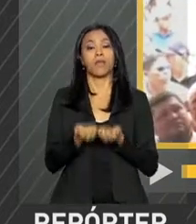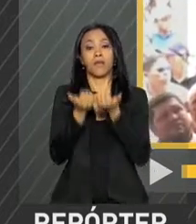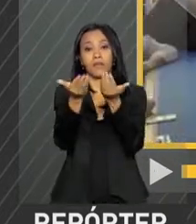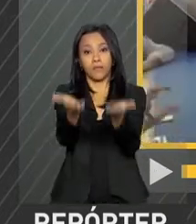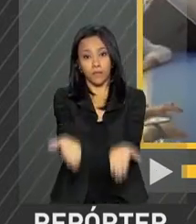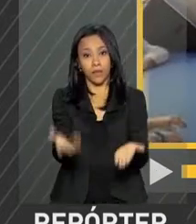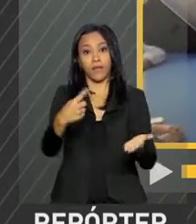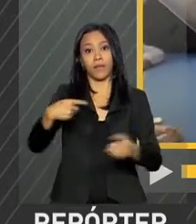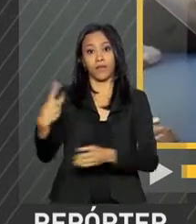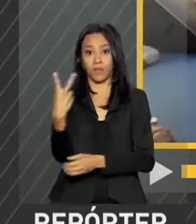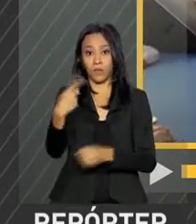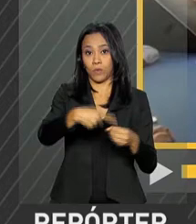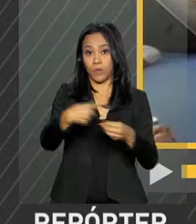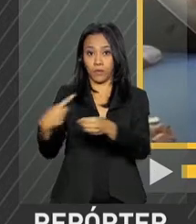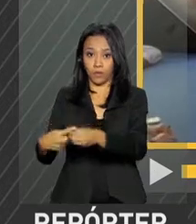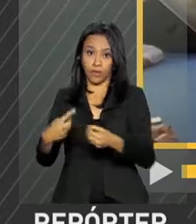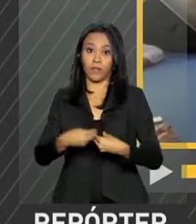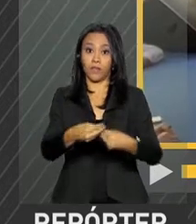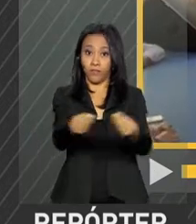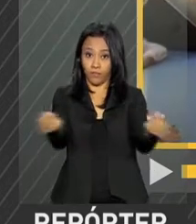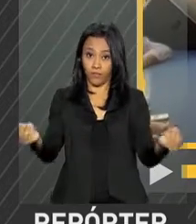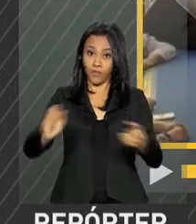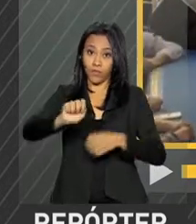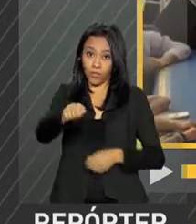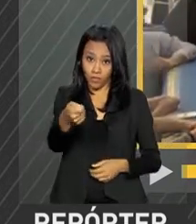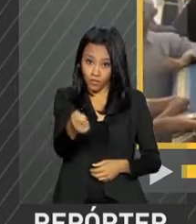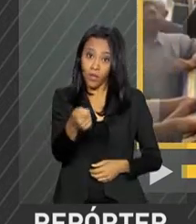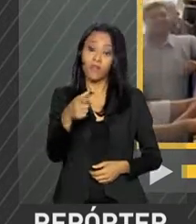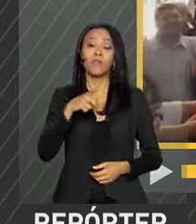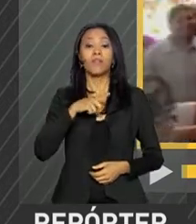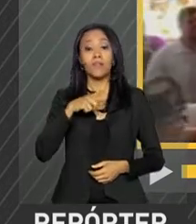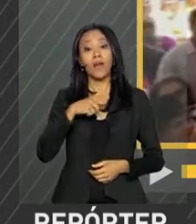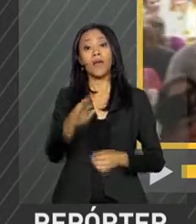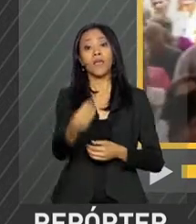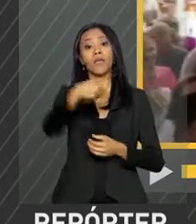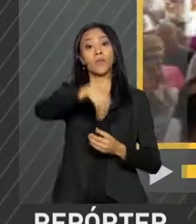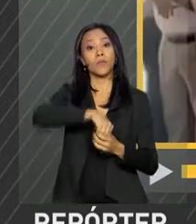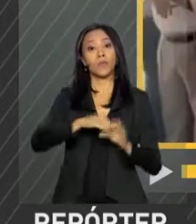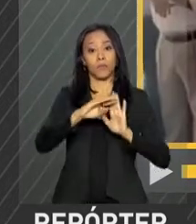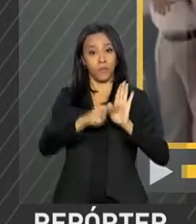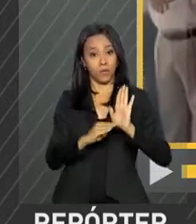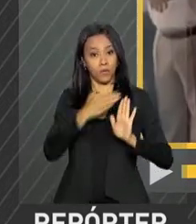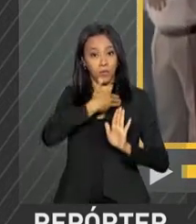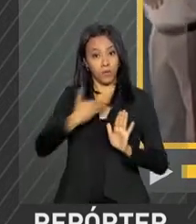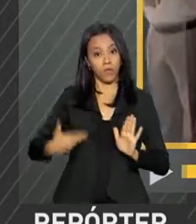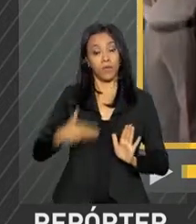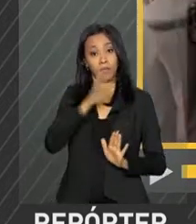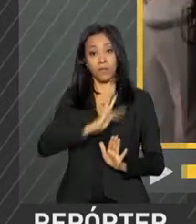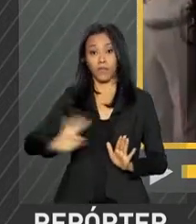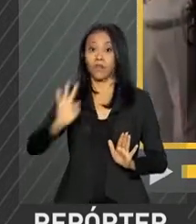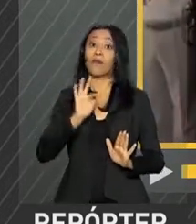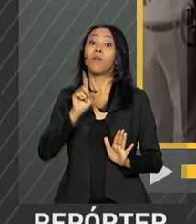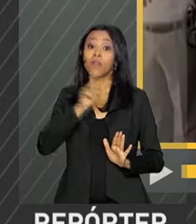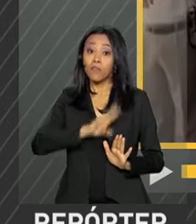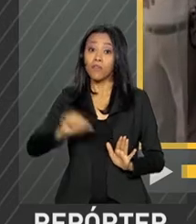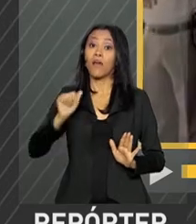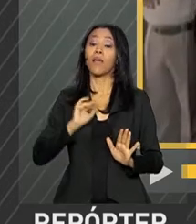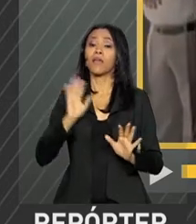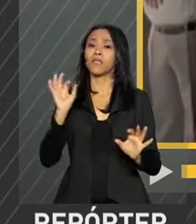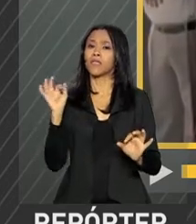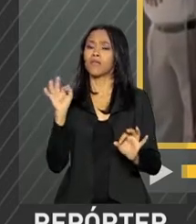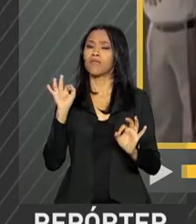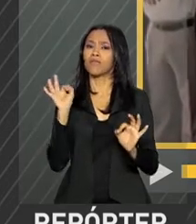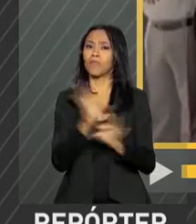em marituba e ananindeua os dois empreendimentos estão incluídos no programa agora é avançar que vai concluir e entregar até o final